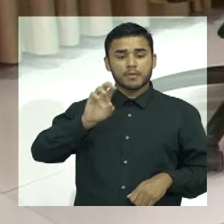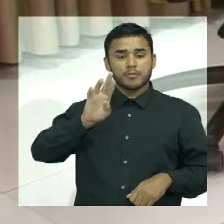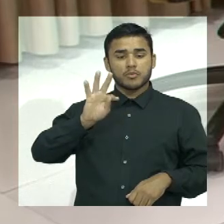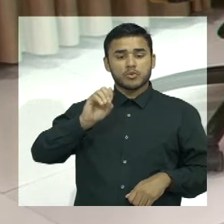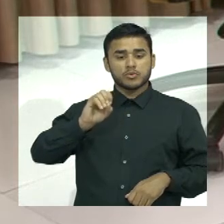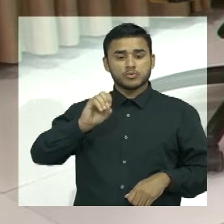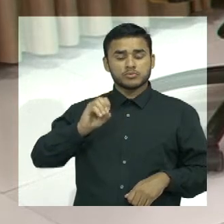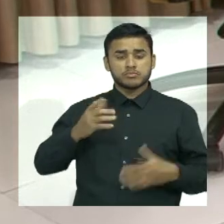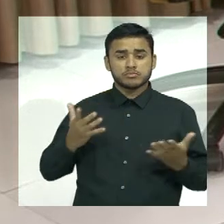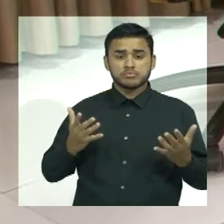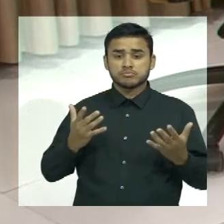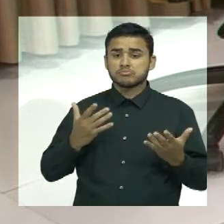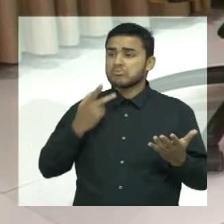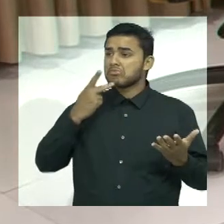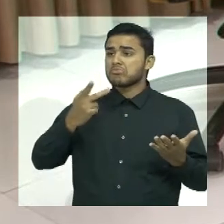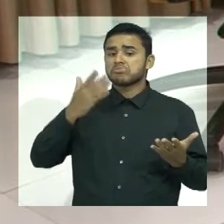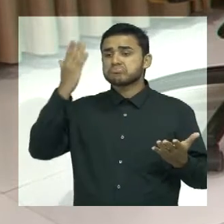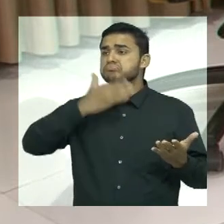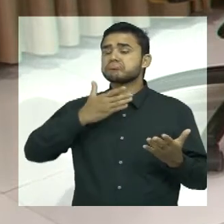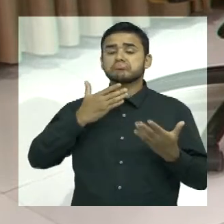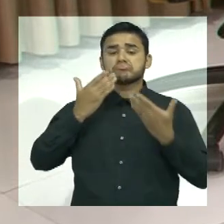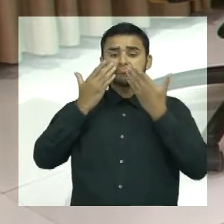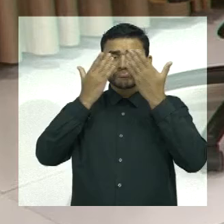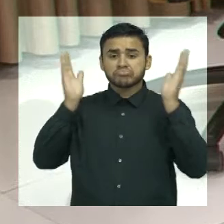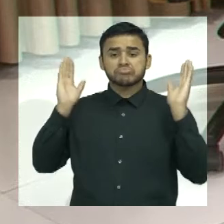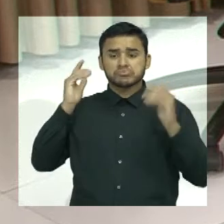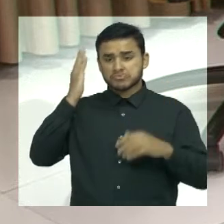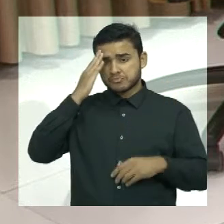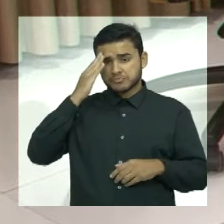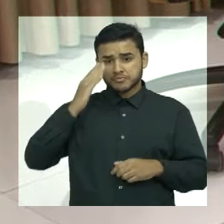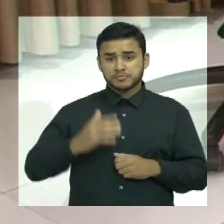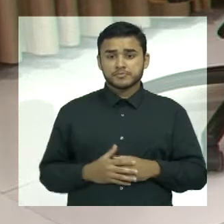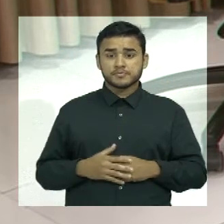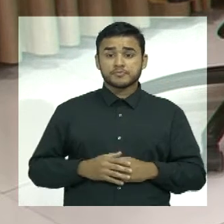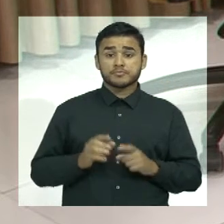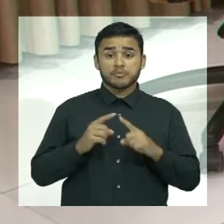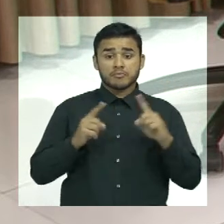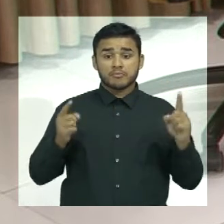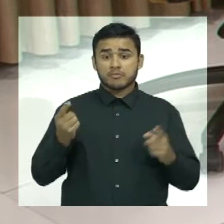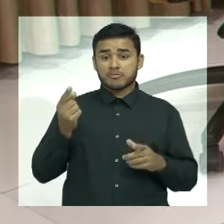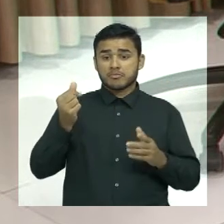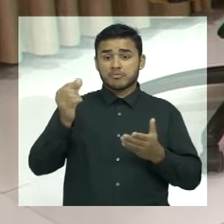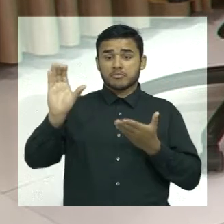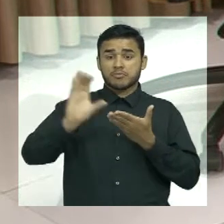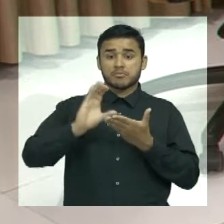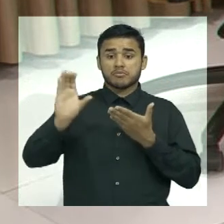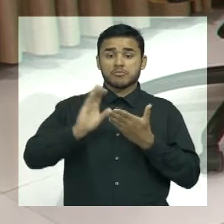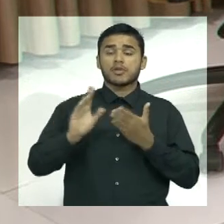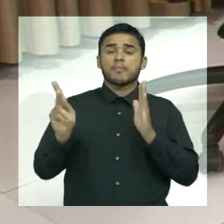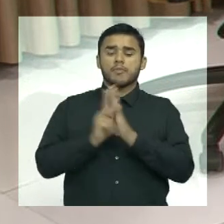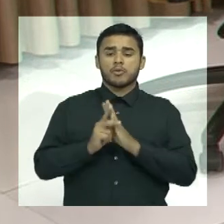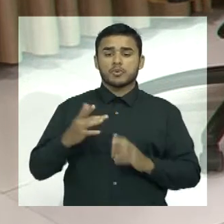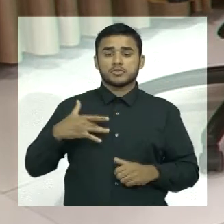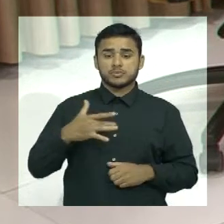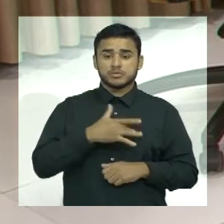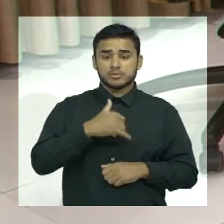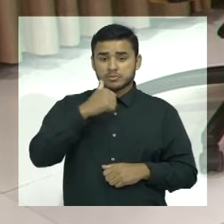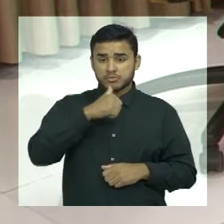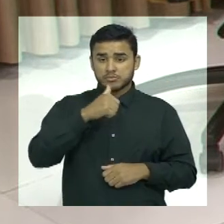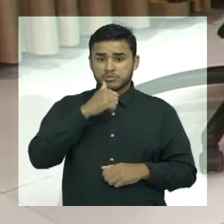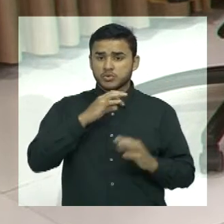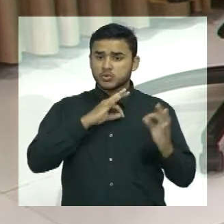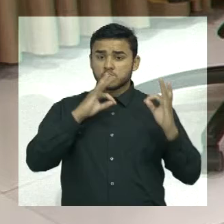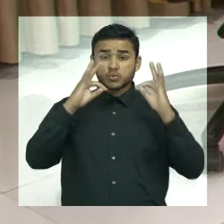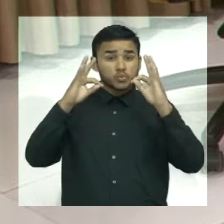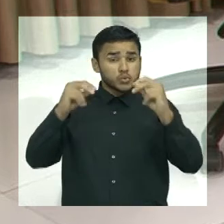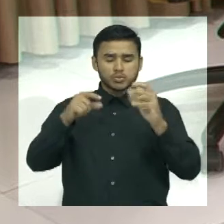assim, bem claro, né? Sim. Mas na hora de conseguir verba federal, saúde da mulher. A gente faz tudo, faz pré-natal,